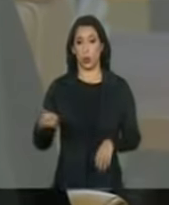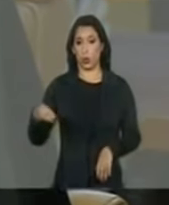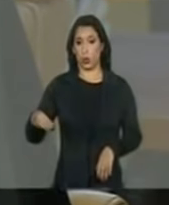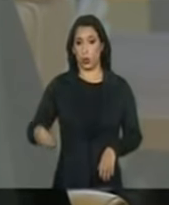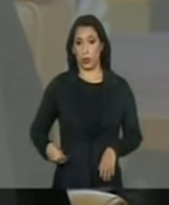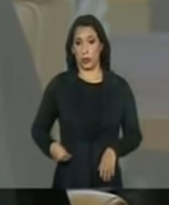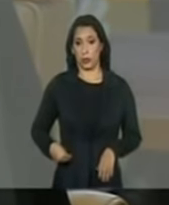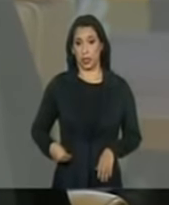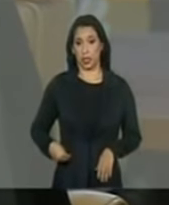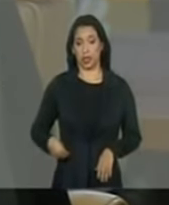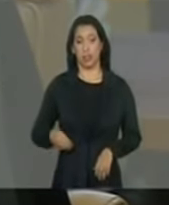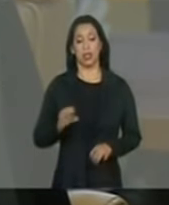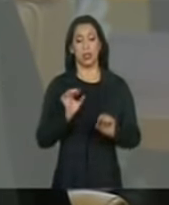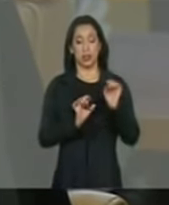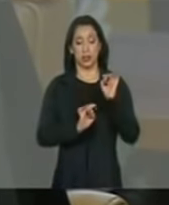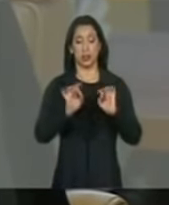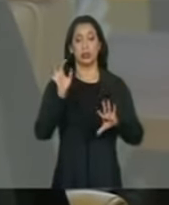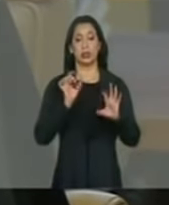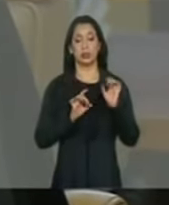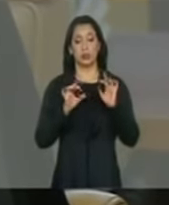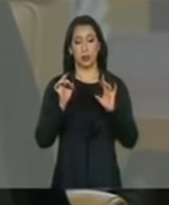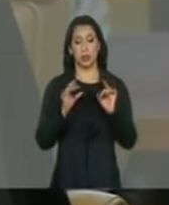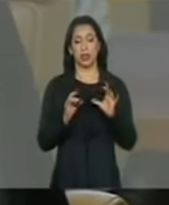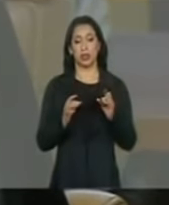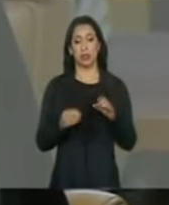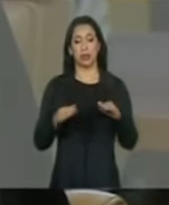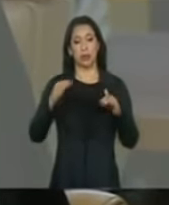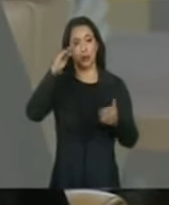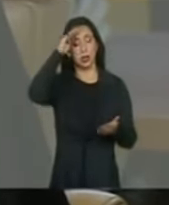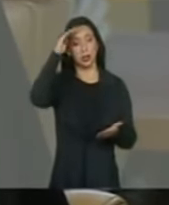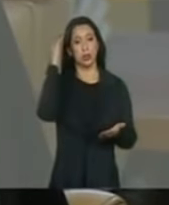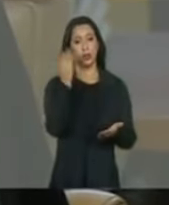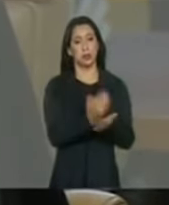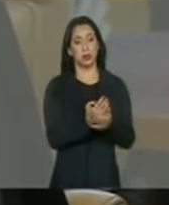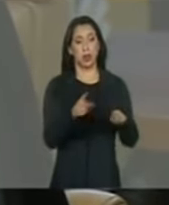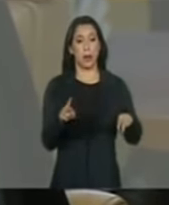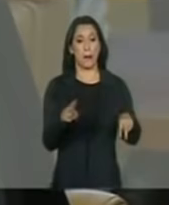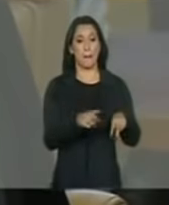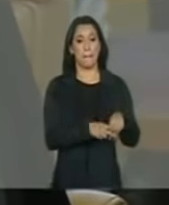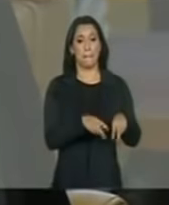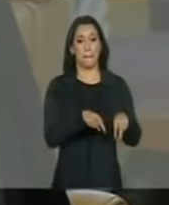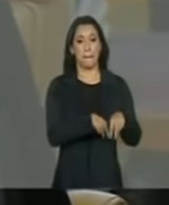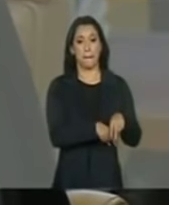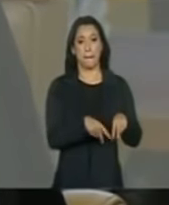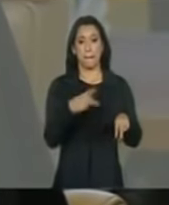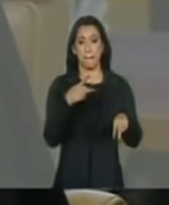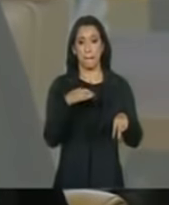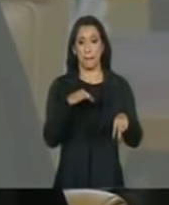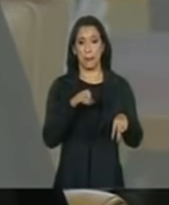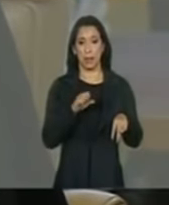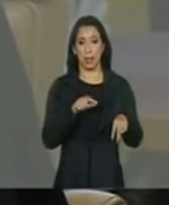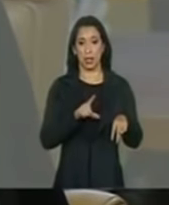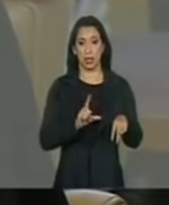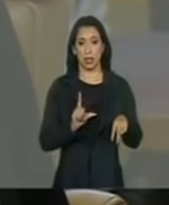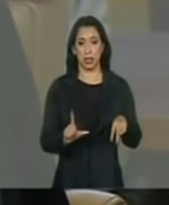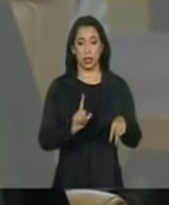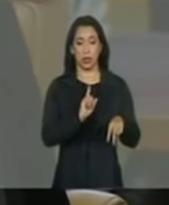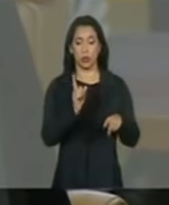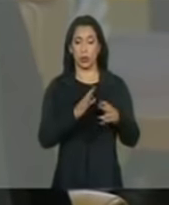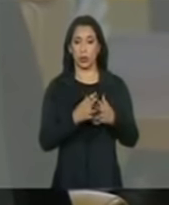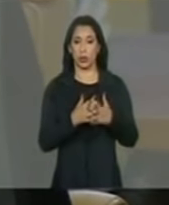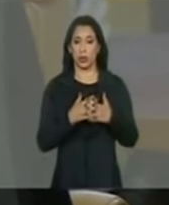especialmente para o efeito de sua imediata submissão à prisão penal que não se confunde